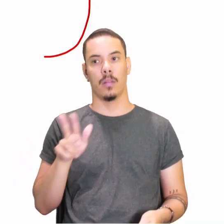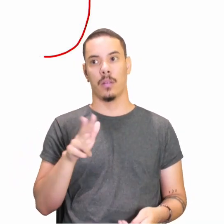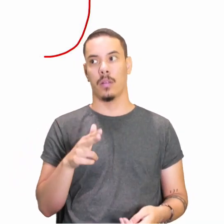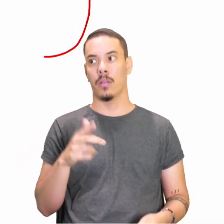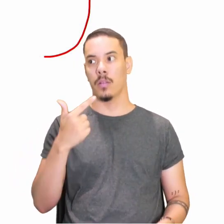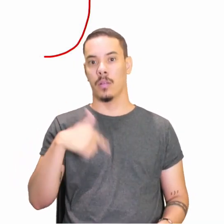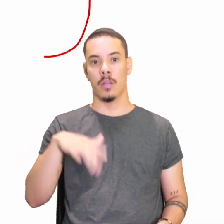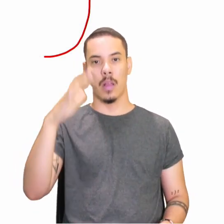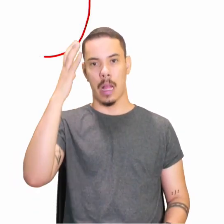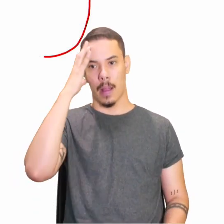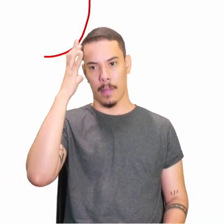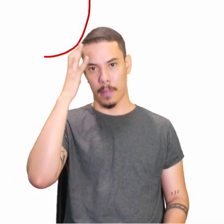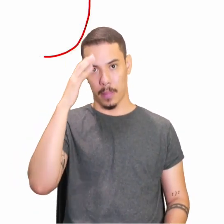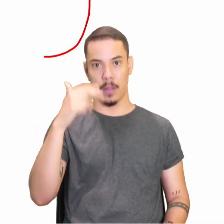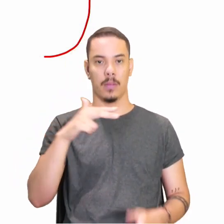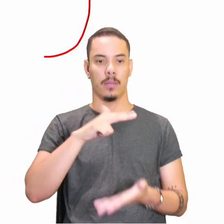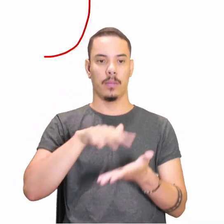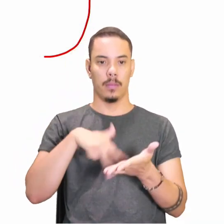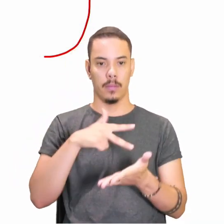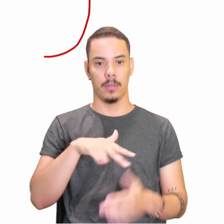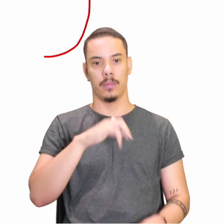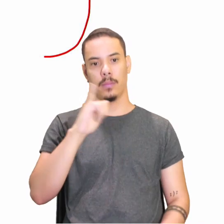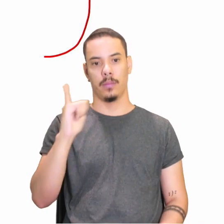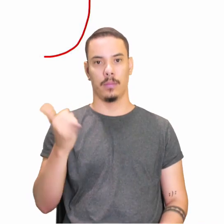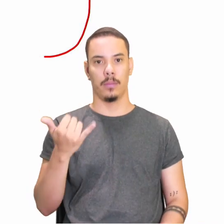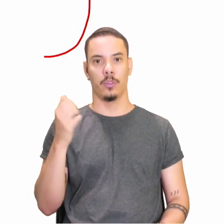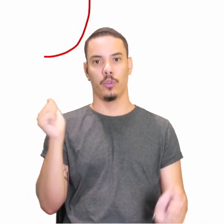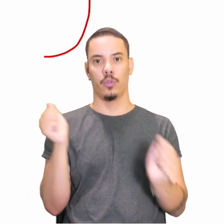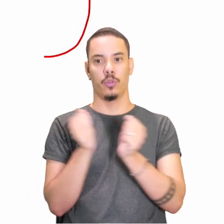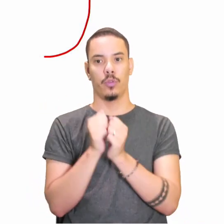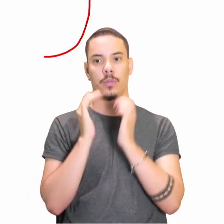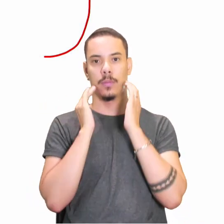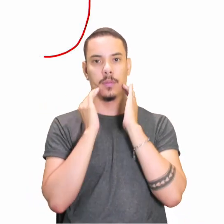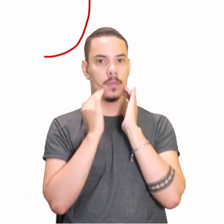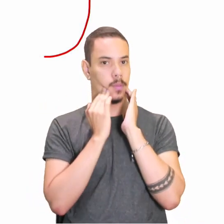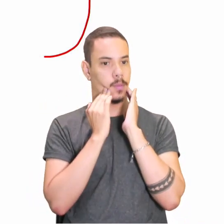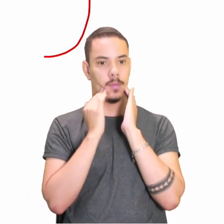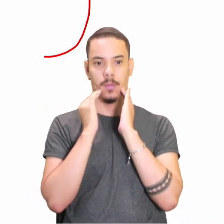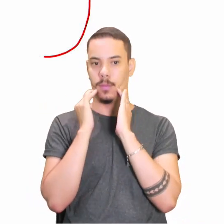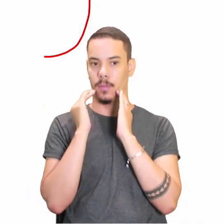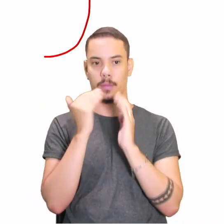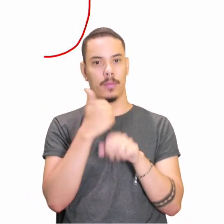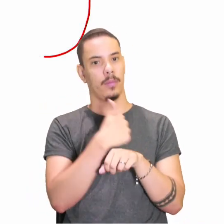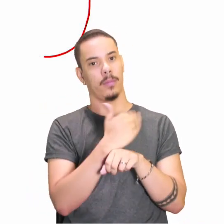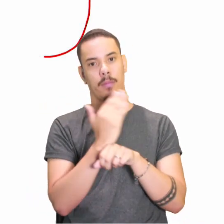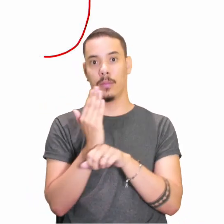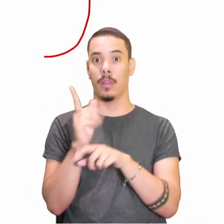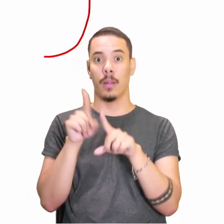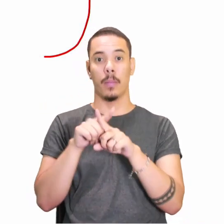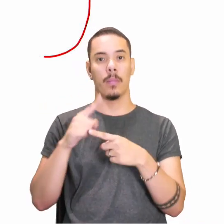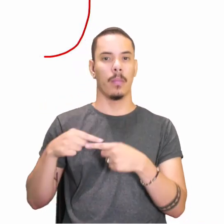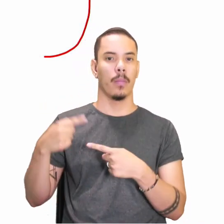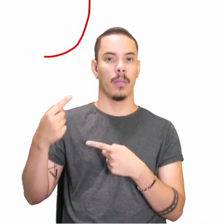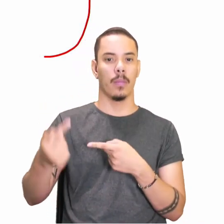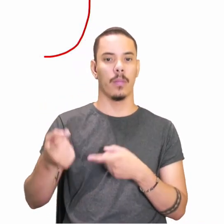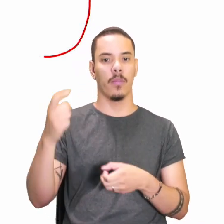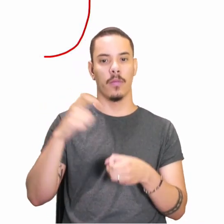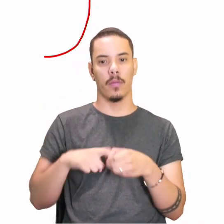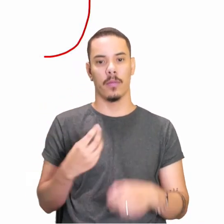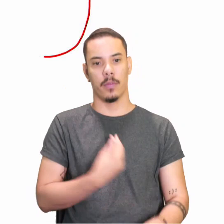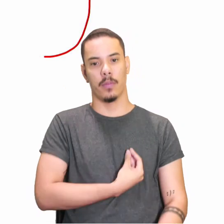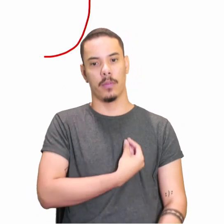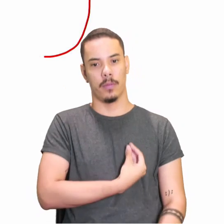bamboleando a cabeça, ora para a esquerda, ora para a direita. Depois, como se voltasse à